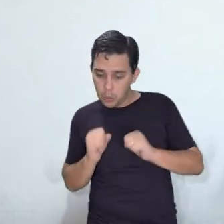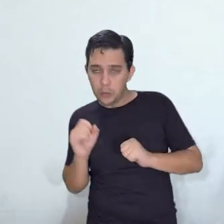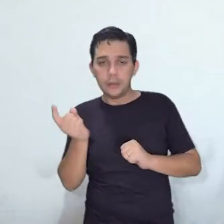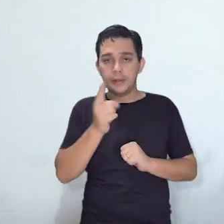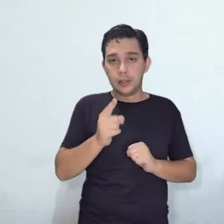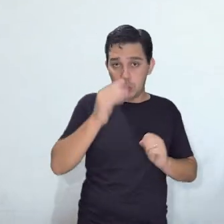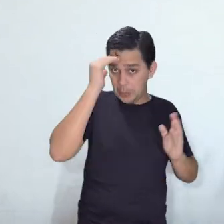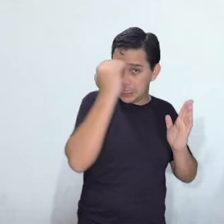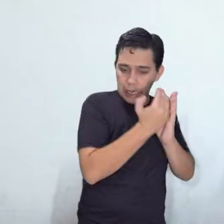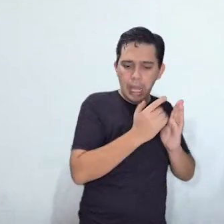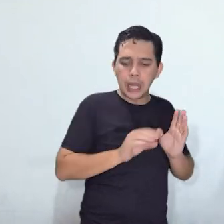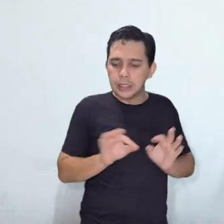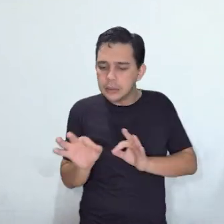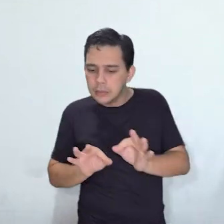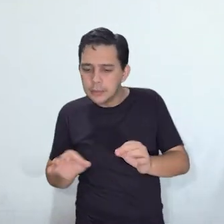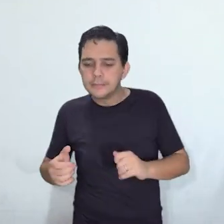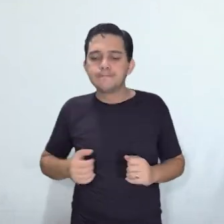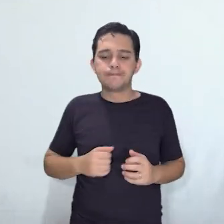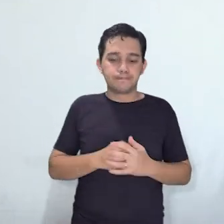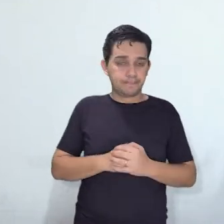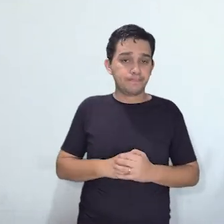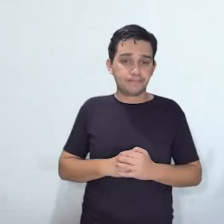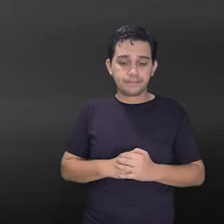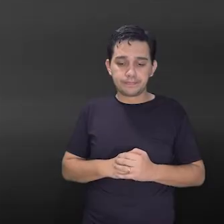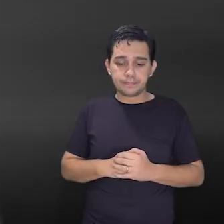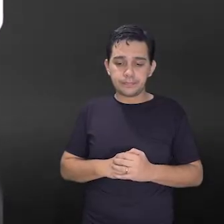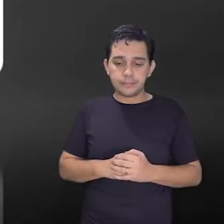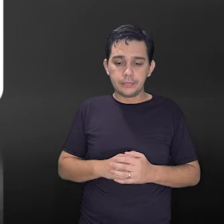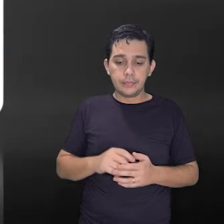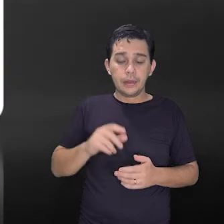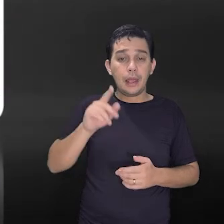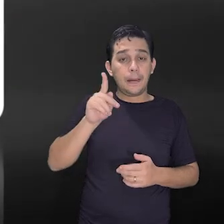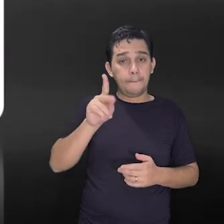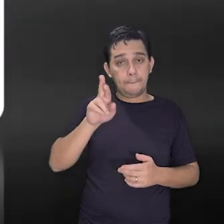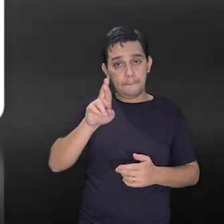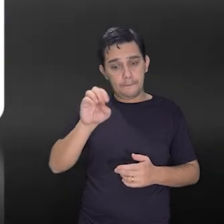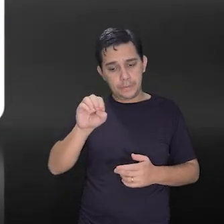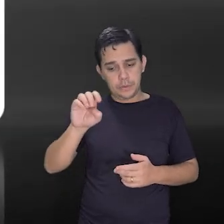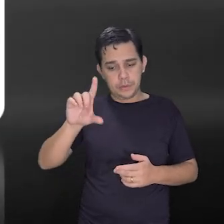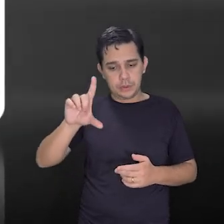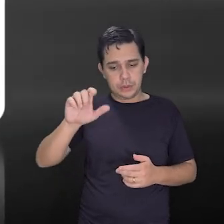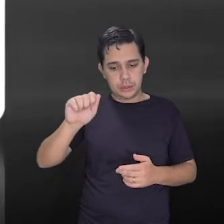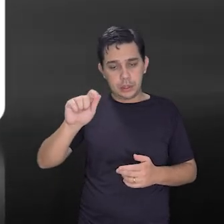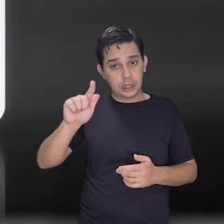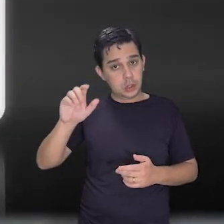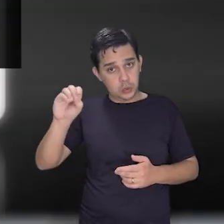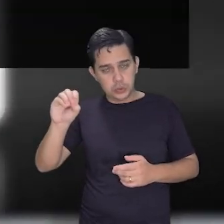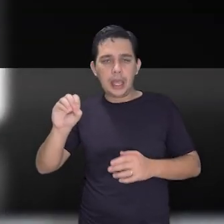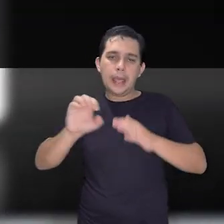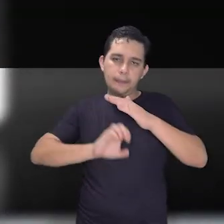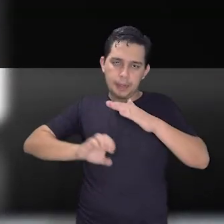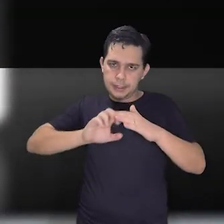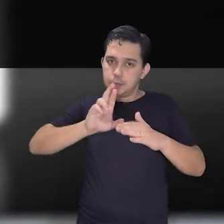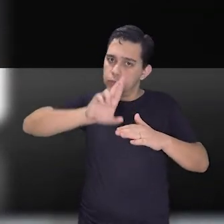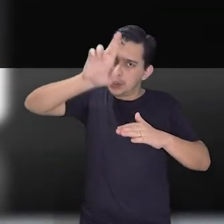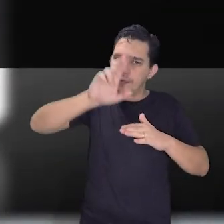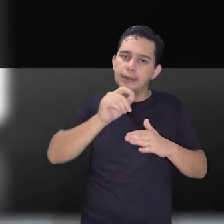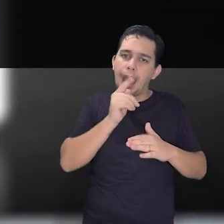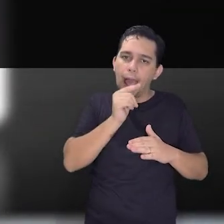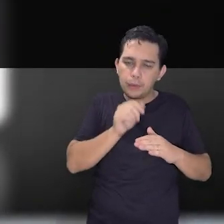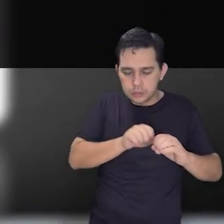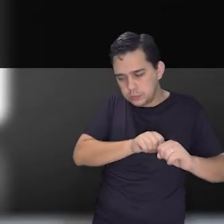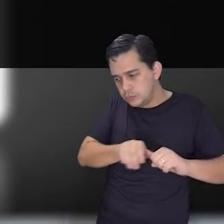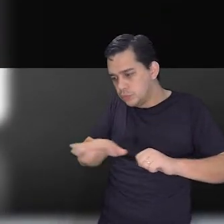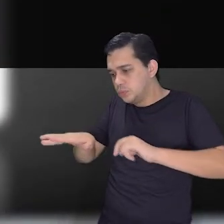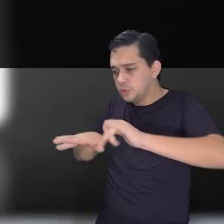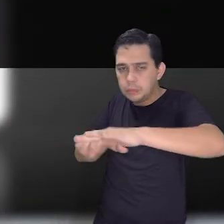aí pelas concessionárias deste importante serviço público. A Prolagos, ela foi demandada em razão dela também se